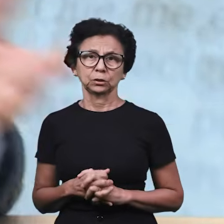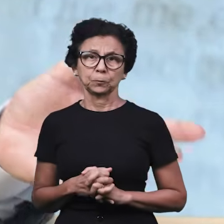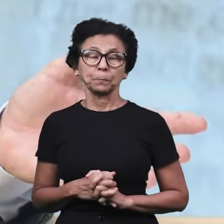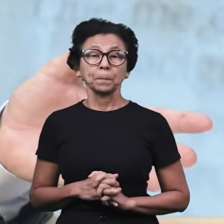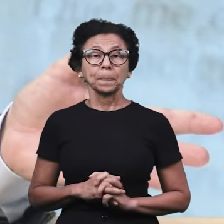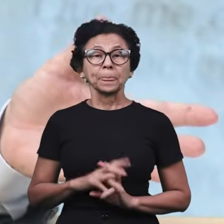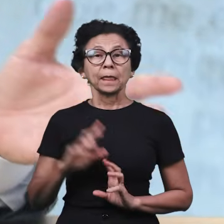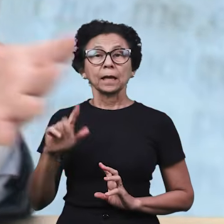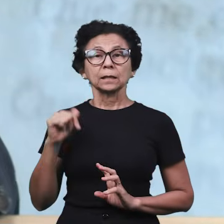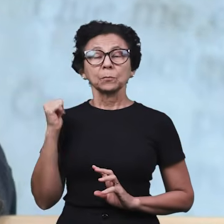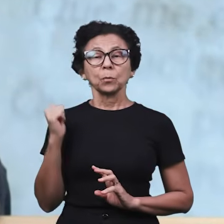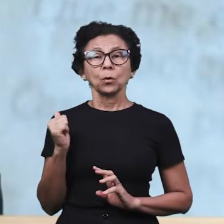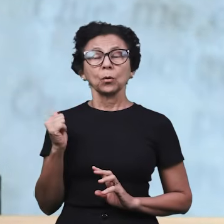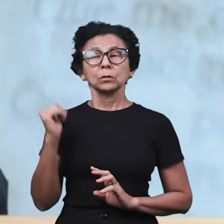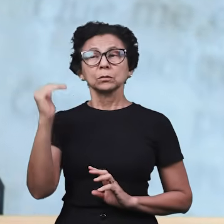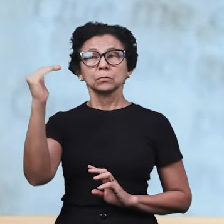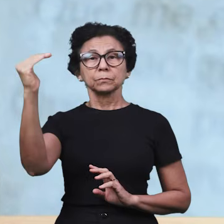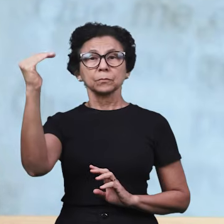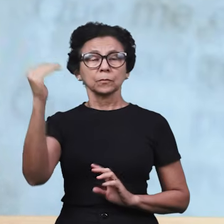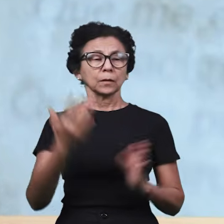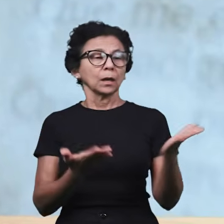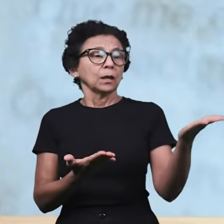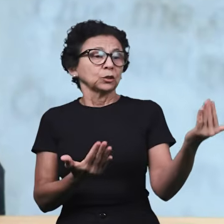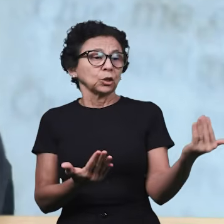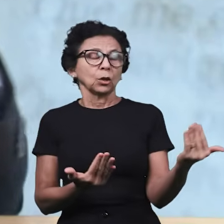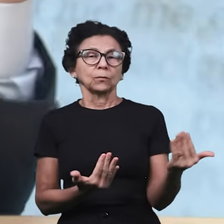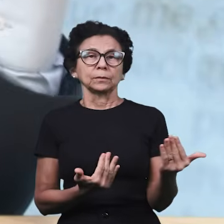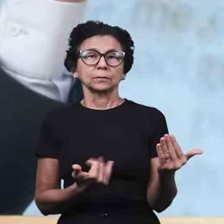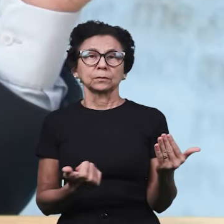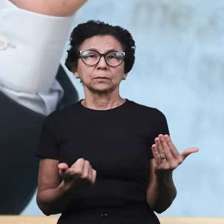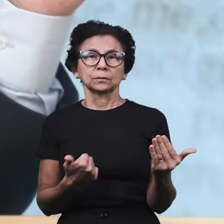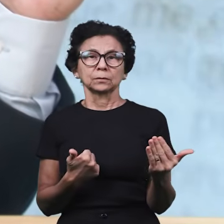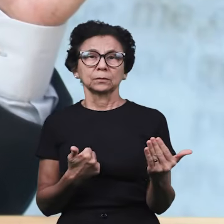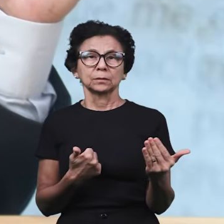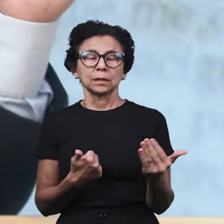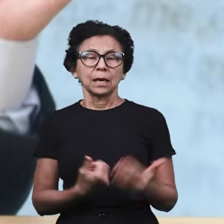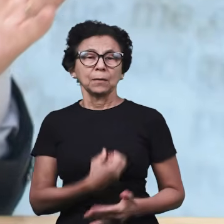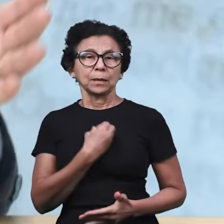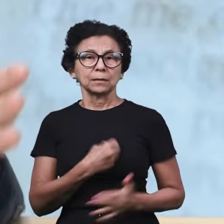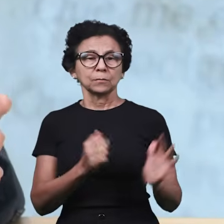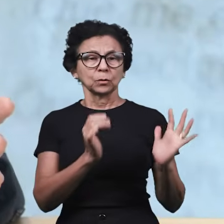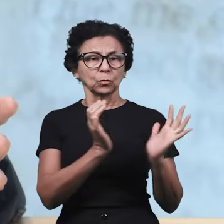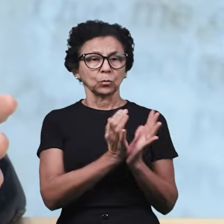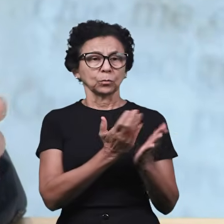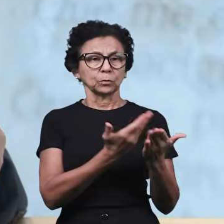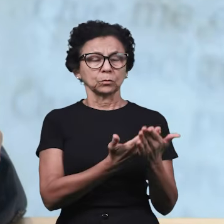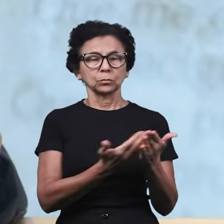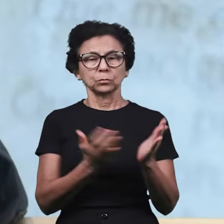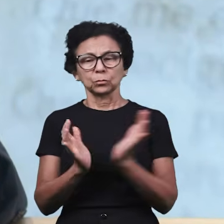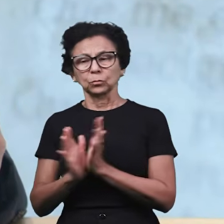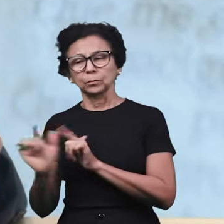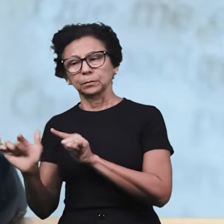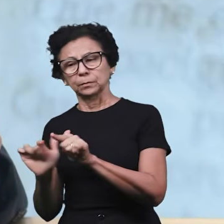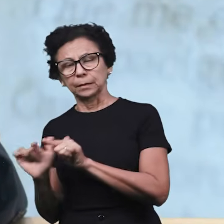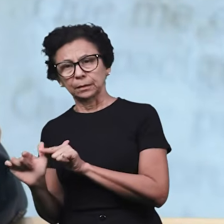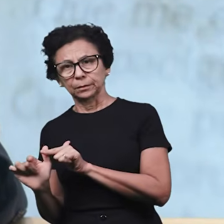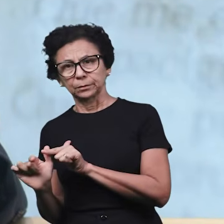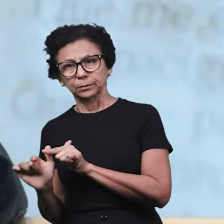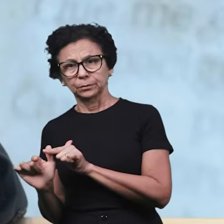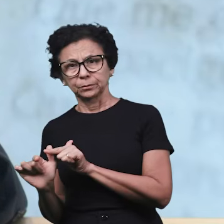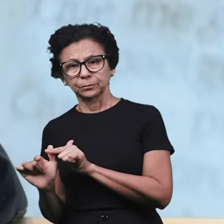estudo, grupos de trabalho. Então, quer dizer, abre um leque grande de opiniões. E